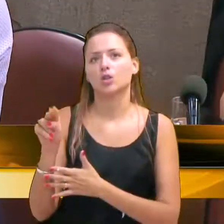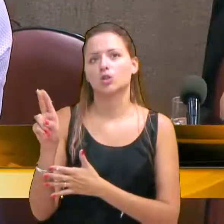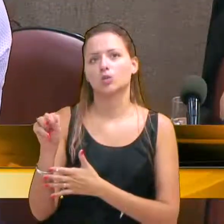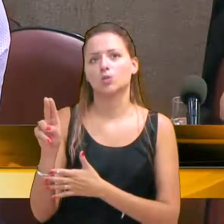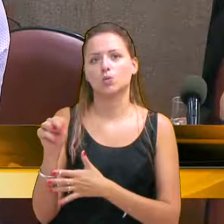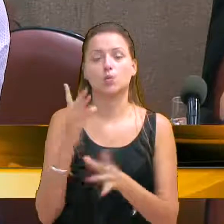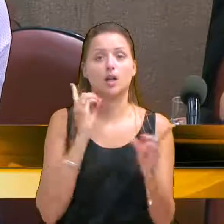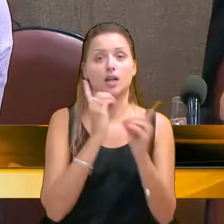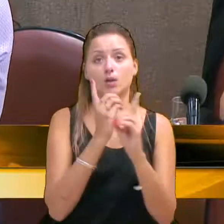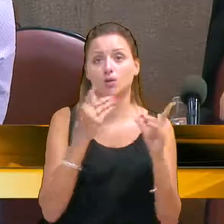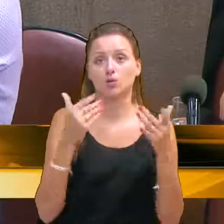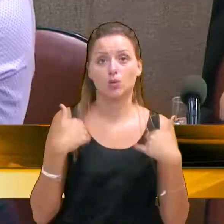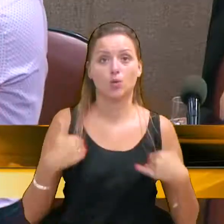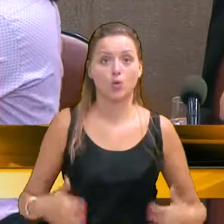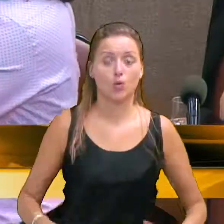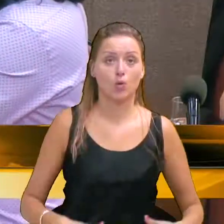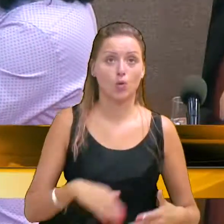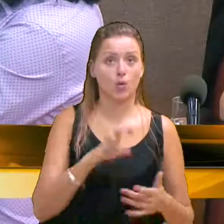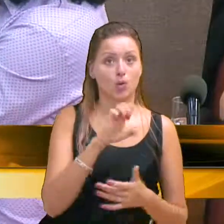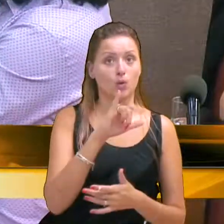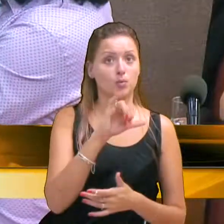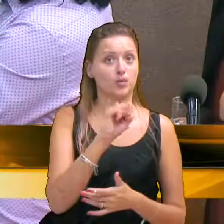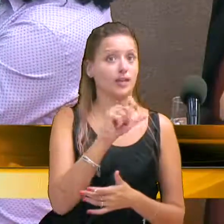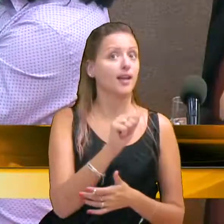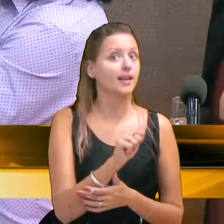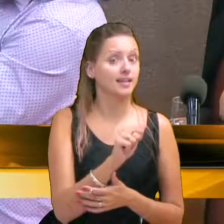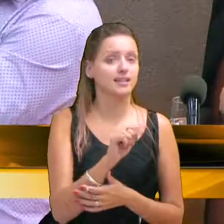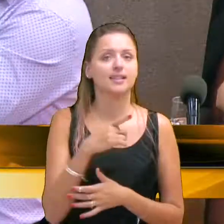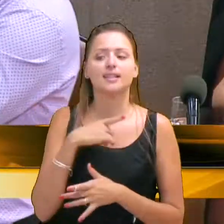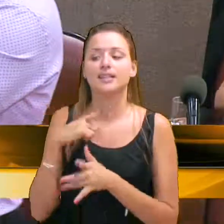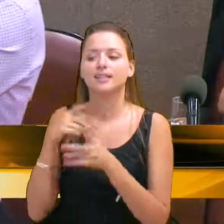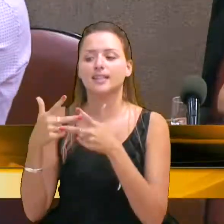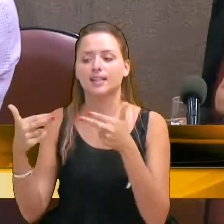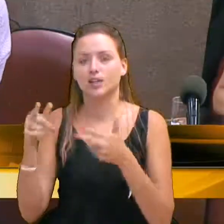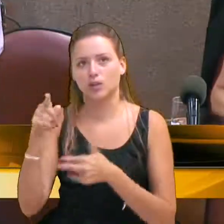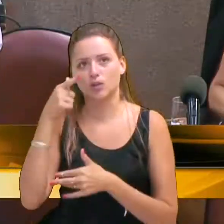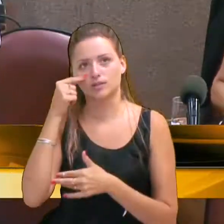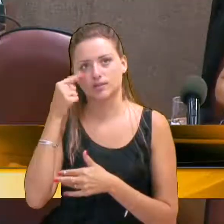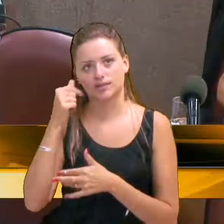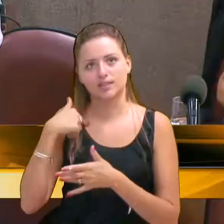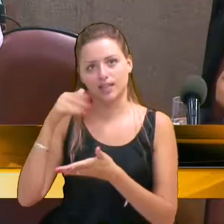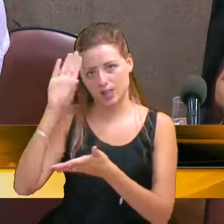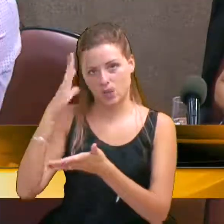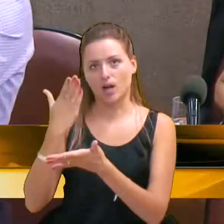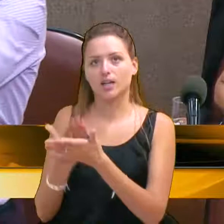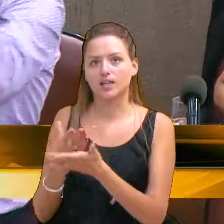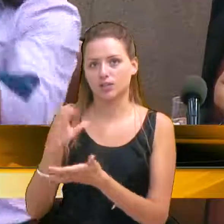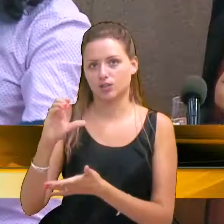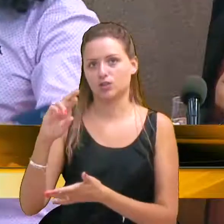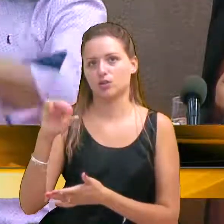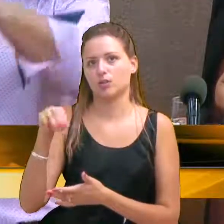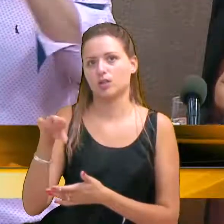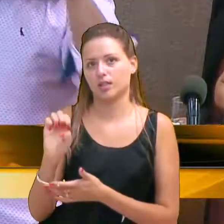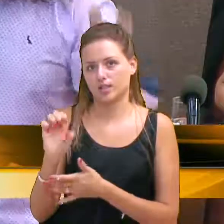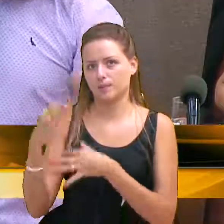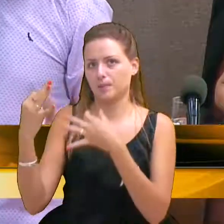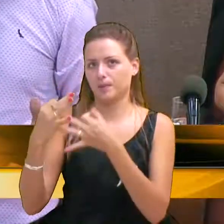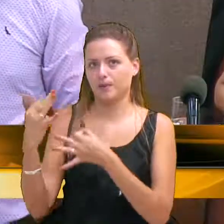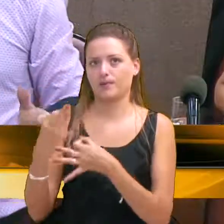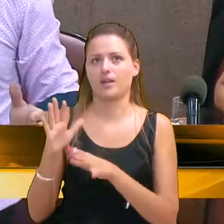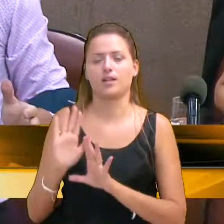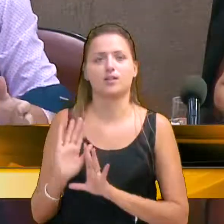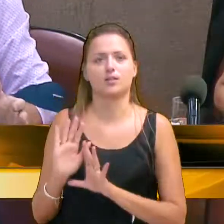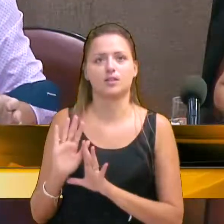da Elisa. Tem coisas, vereador Frisso, que eu não acredito em crime perfeito. Um dia é um